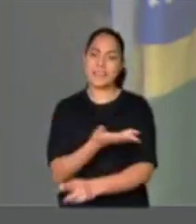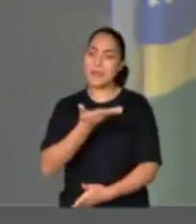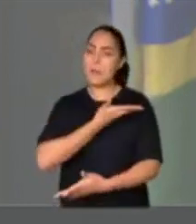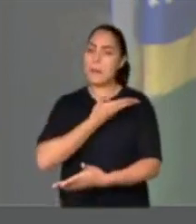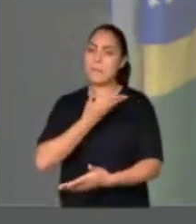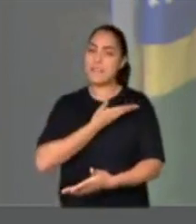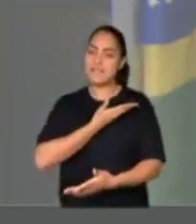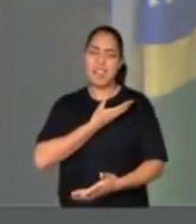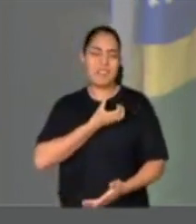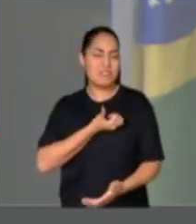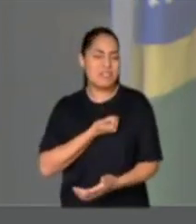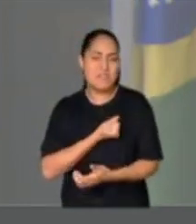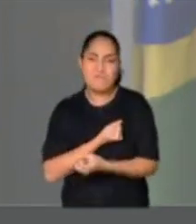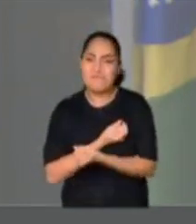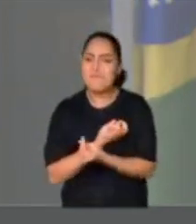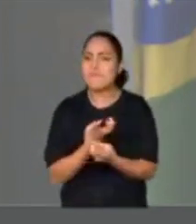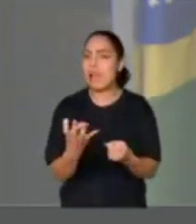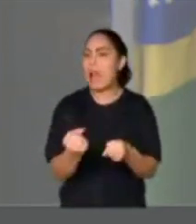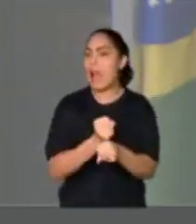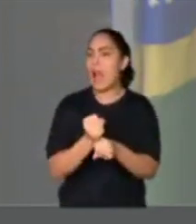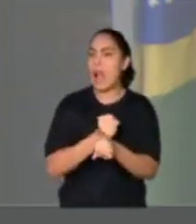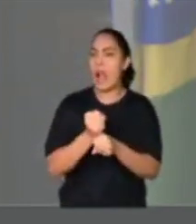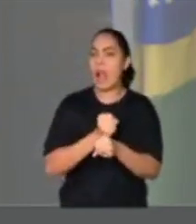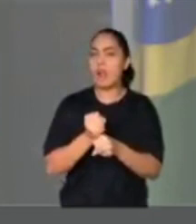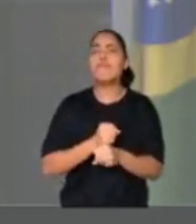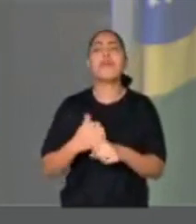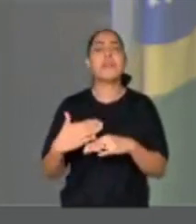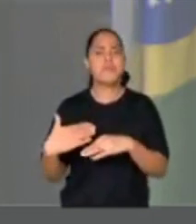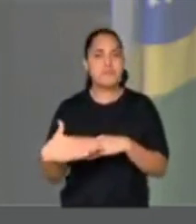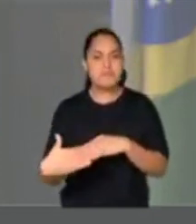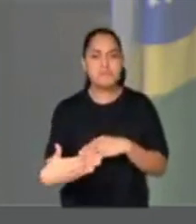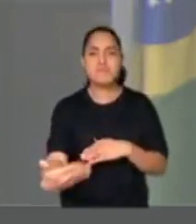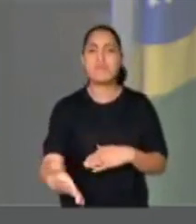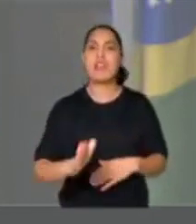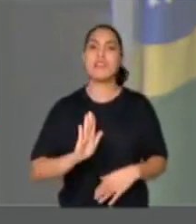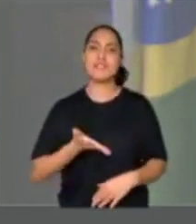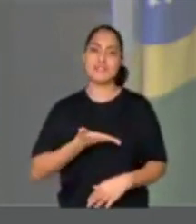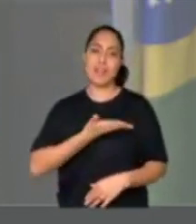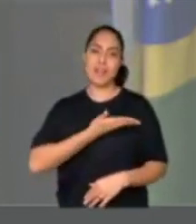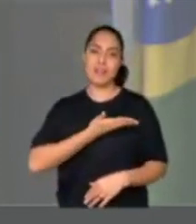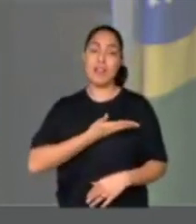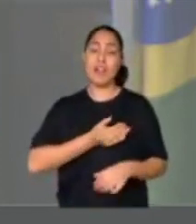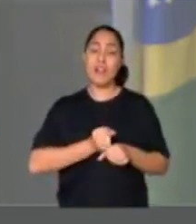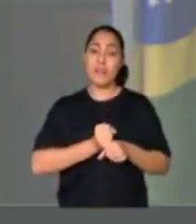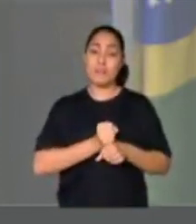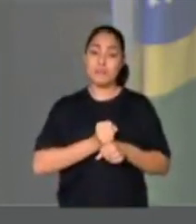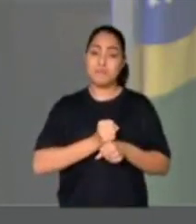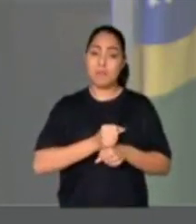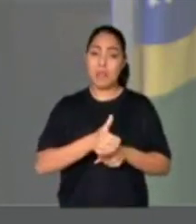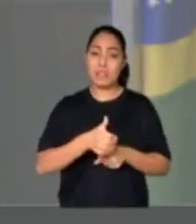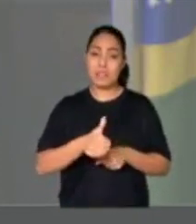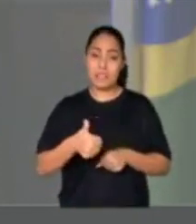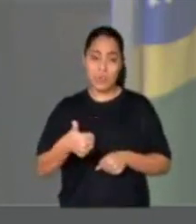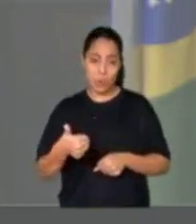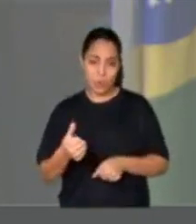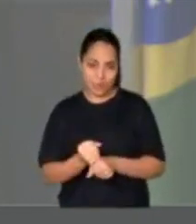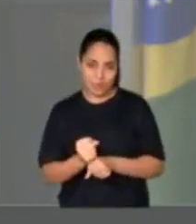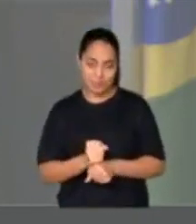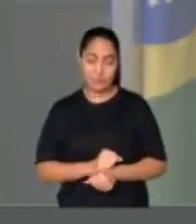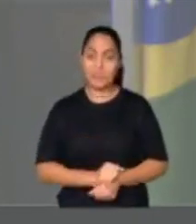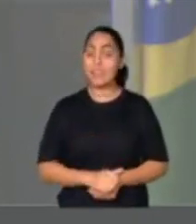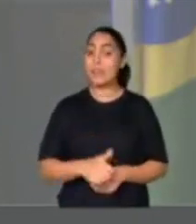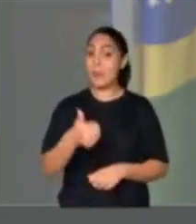centenária que eu tenho certeza que vai durar muito mais tempo. Portanto, primeiro, agradeço